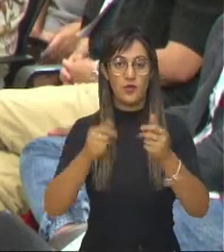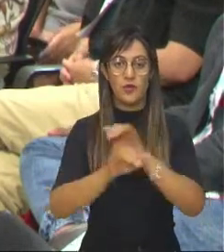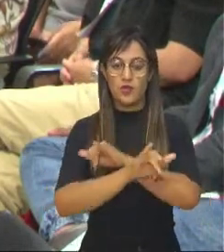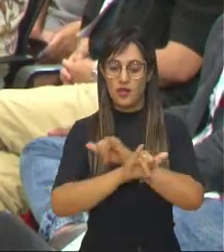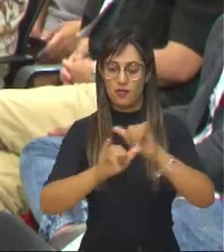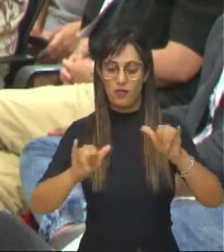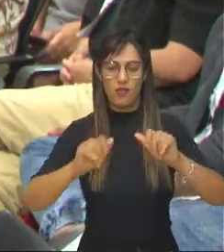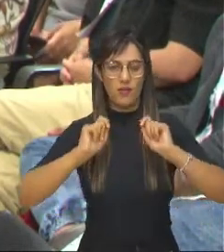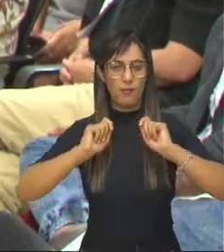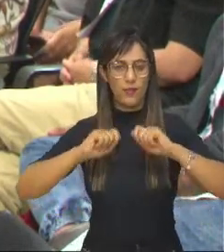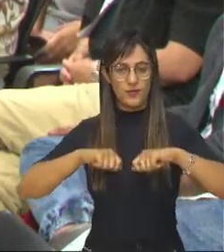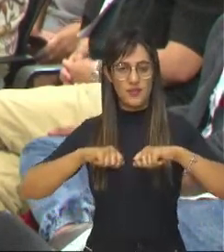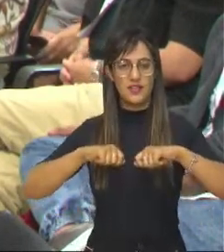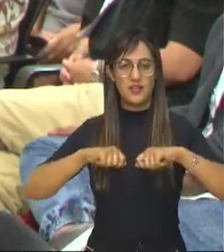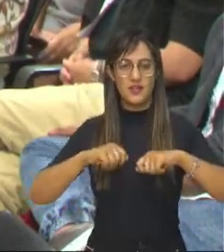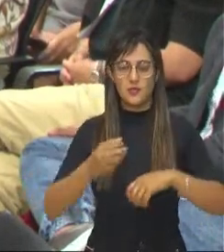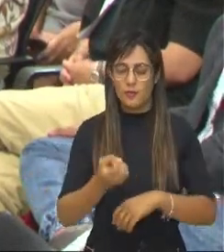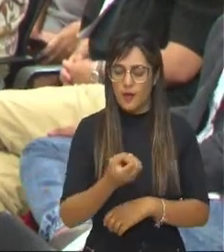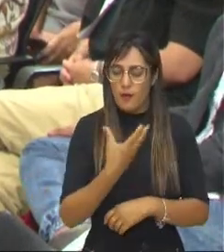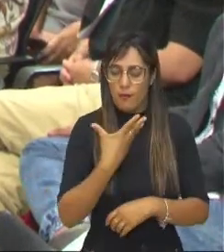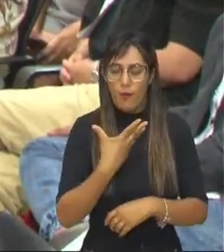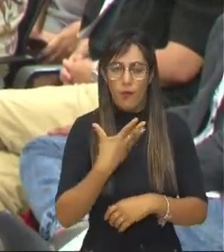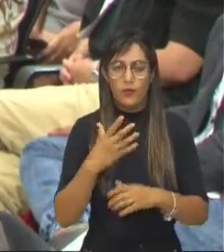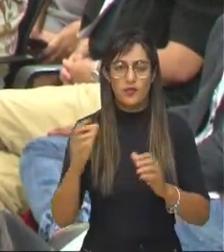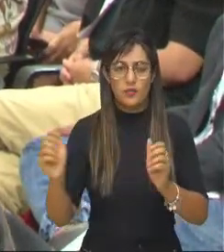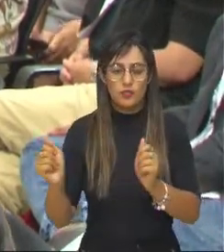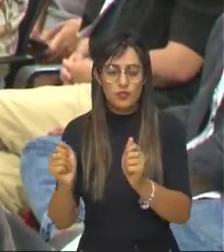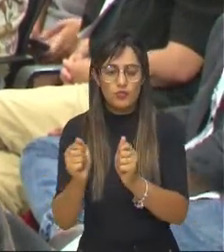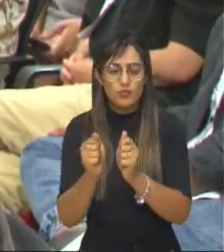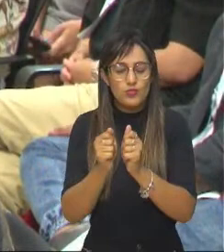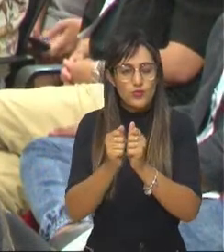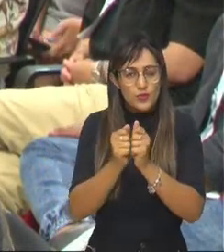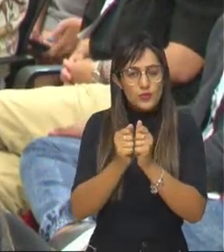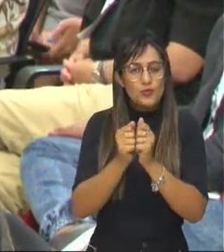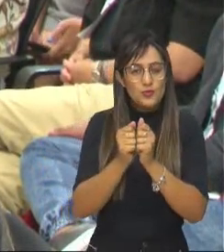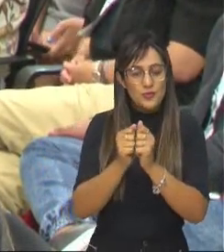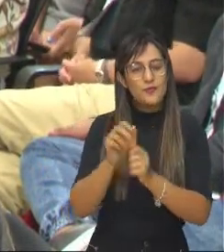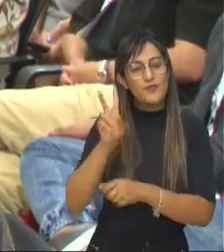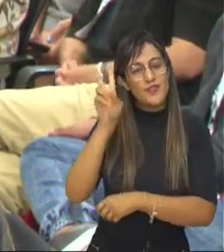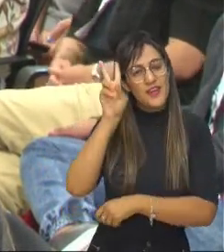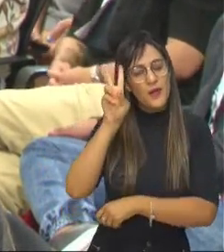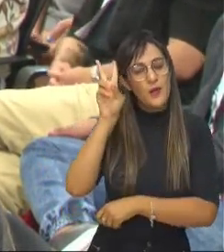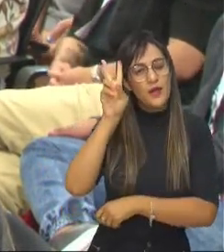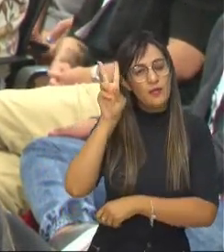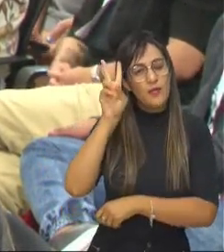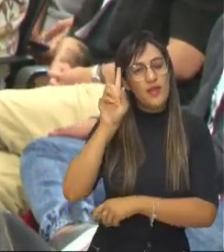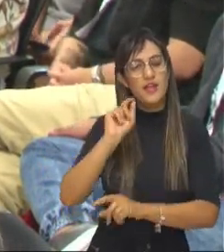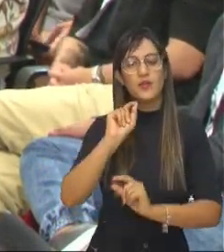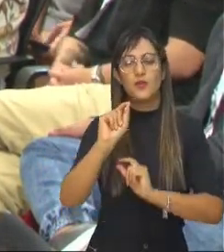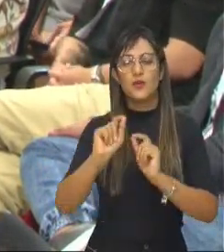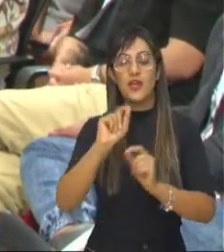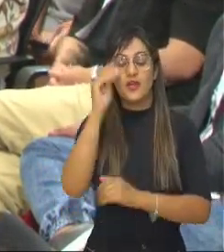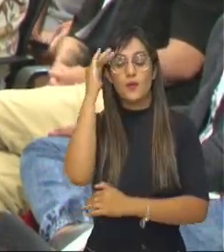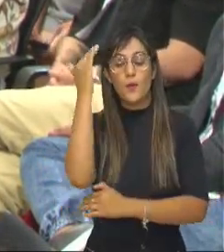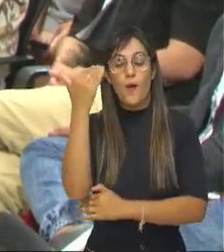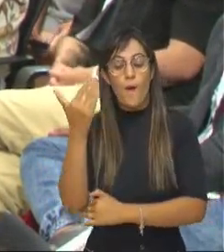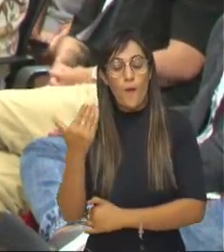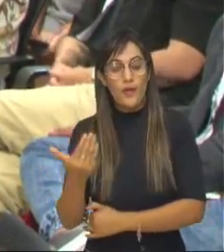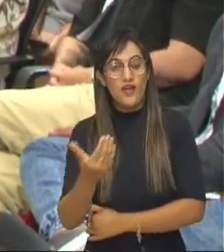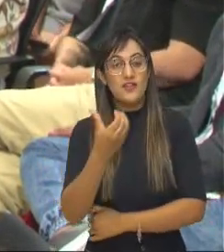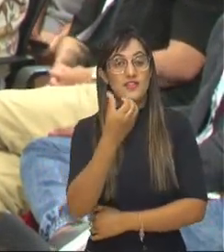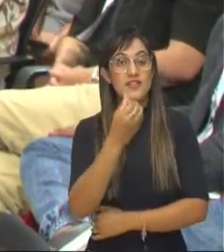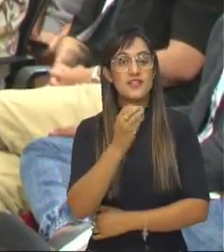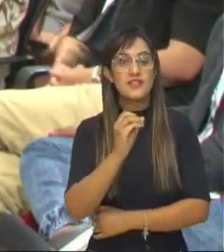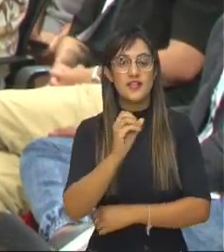sobre essa potencialidade, sobre como é bom a gente estar junto, né, eu me lembrei de uma vez em uma homenagem dos 60 anos,